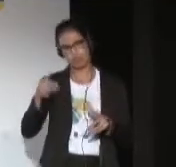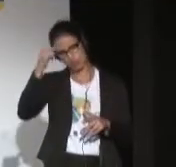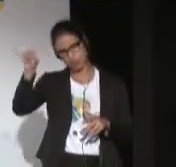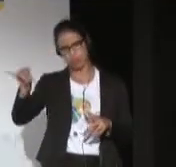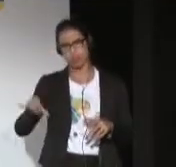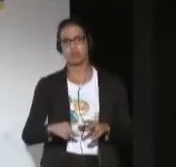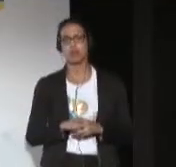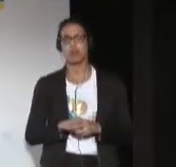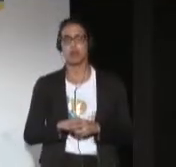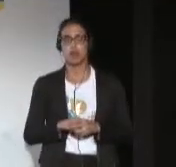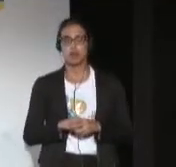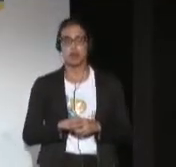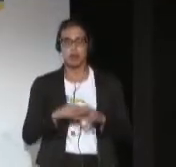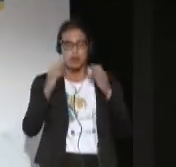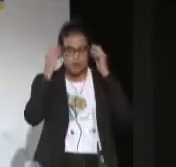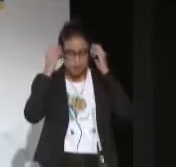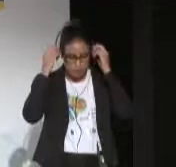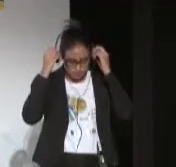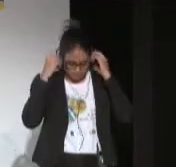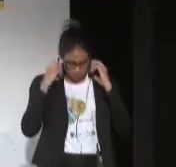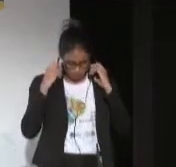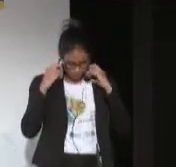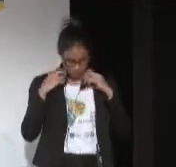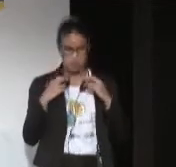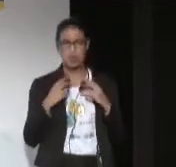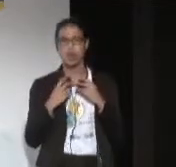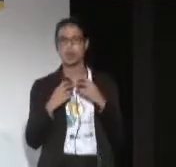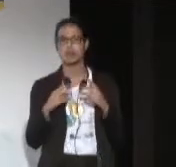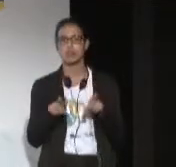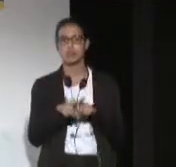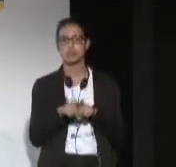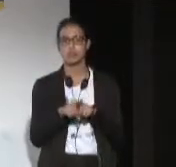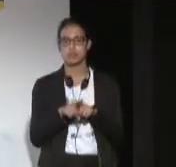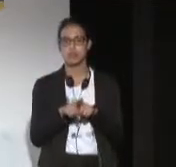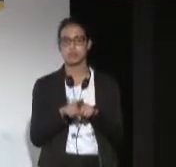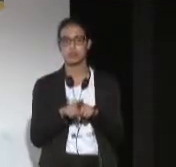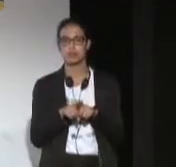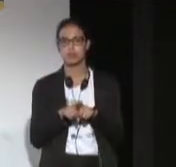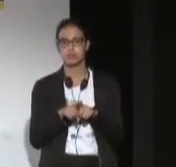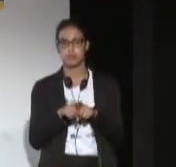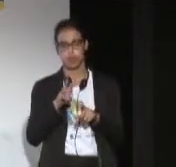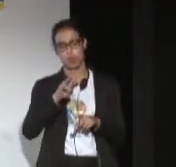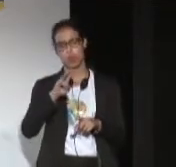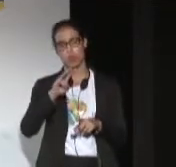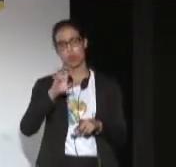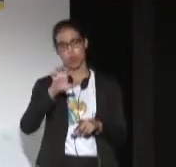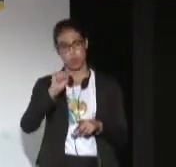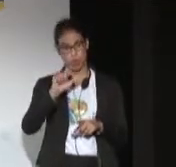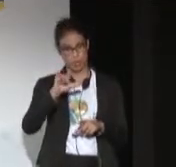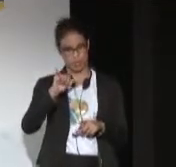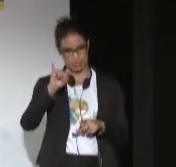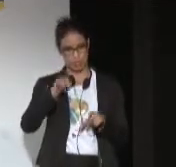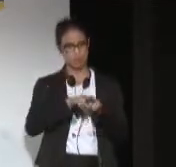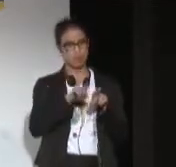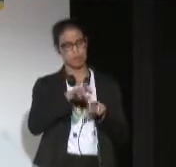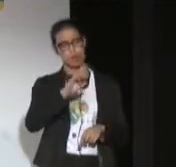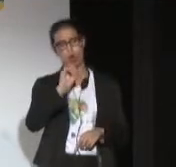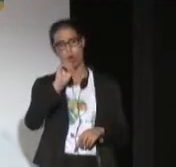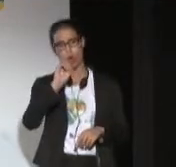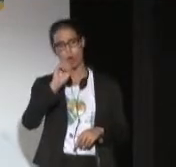E aqui, para conectar até o que o Wesley e o Robert